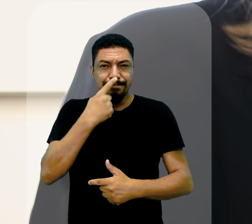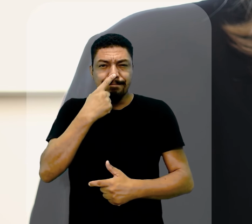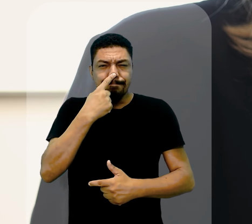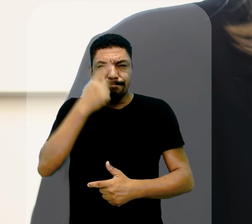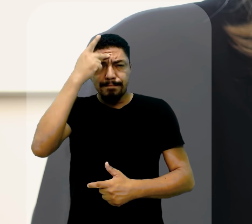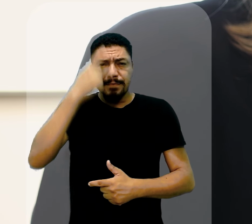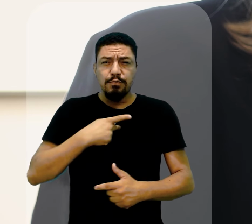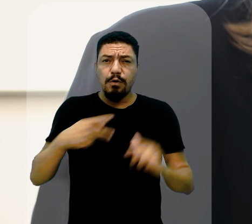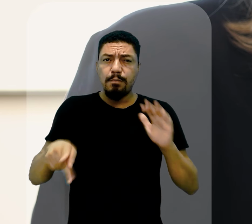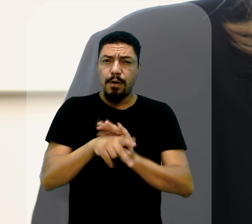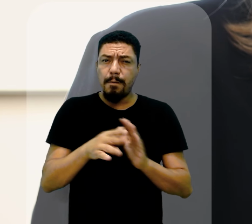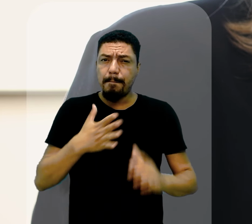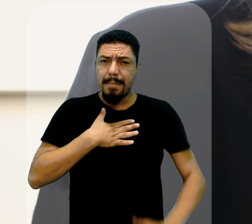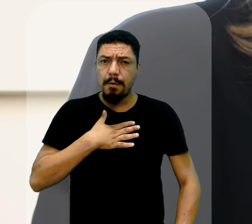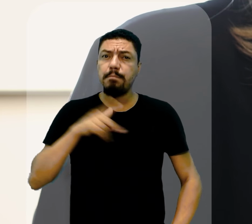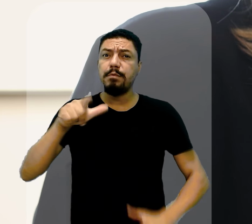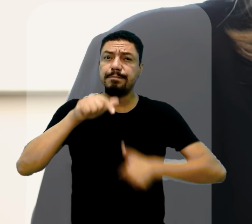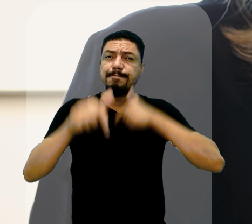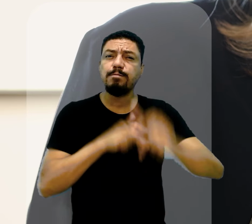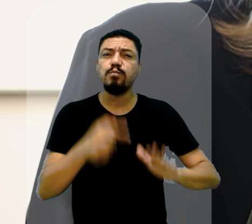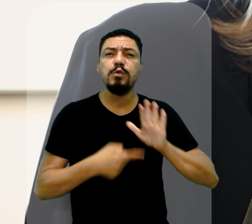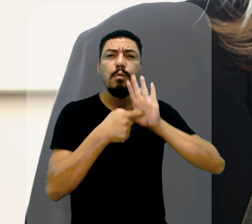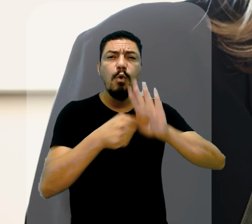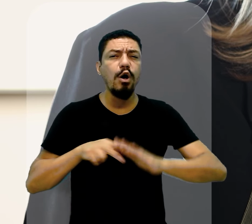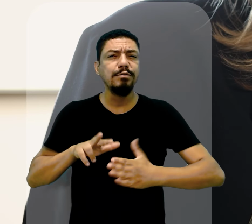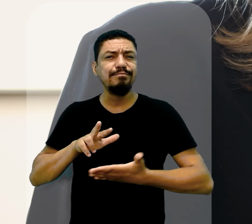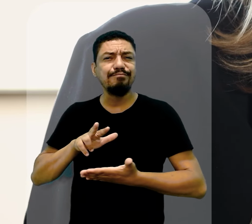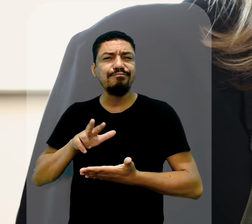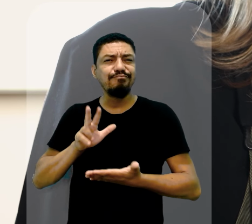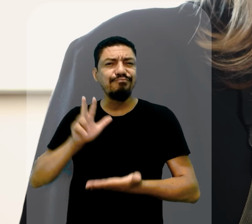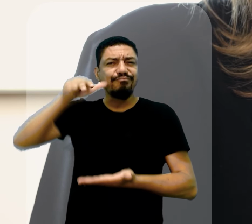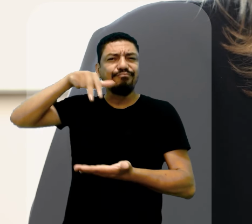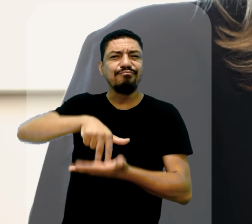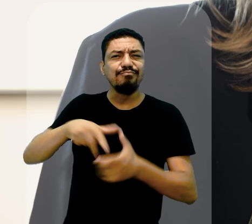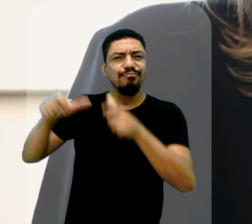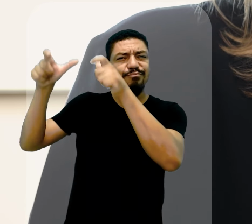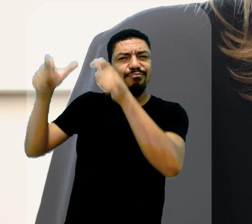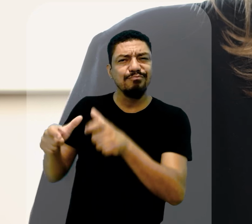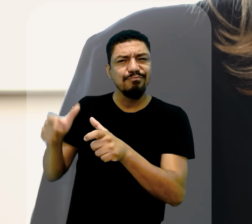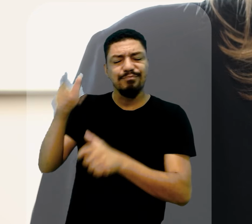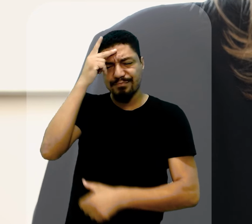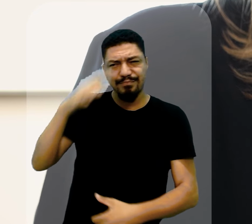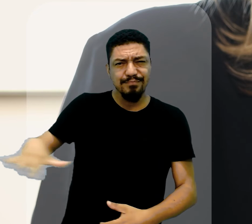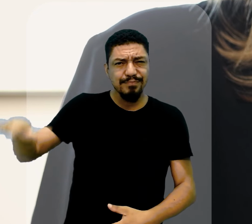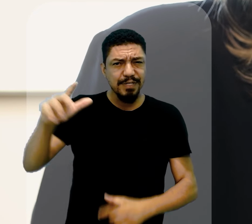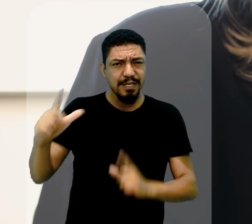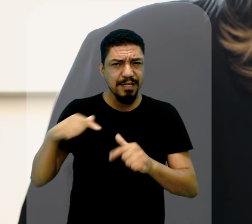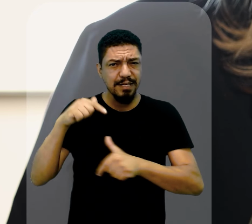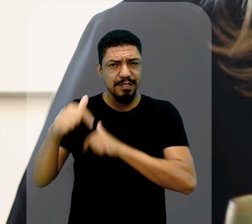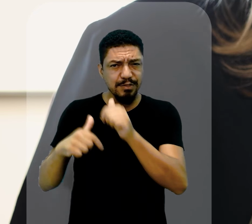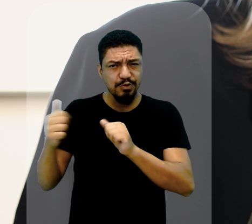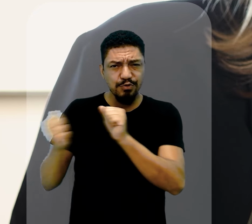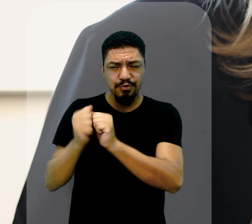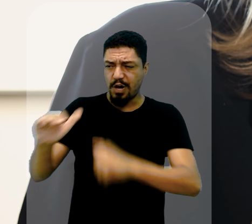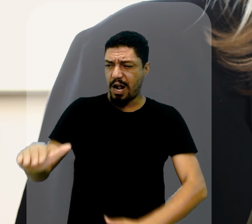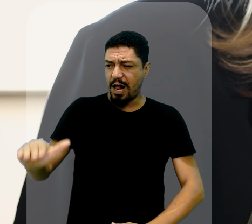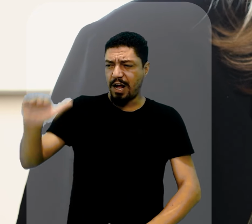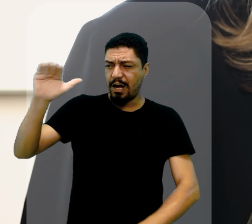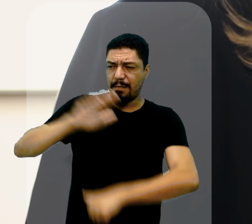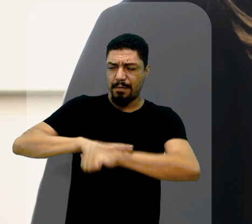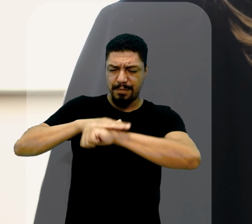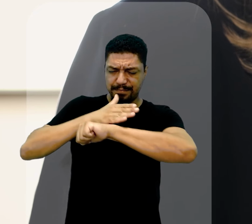que esse trabalho ele fala com esse lugar de alguém outro que está junto com você e crescendo em fases de